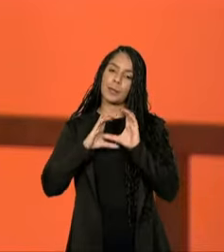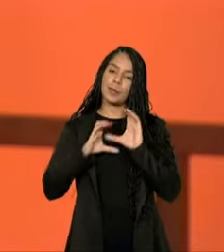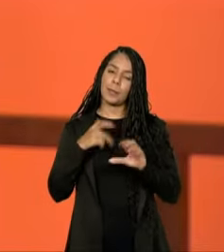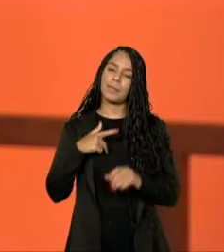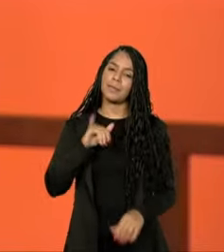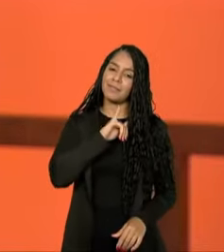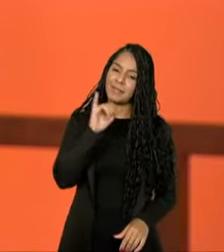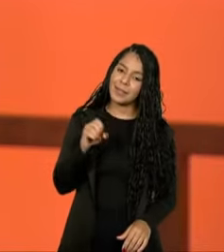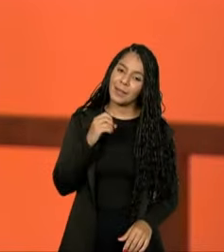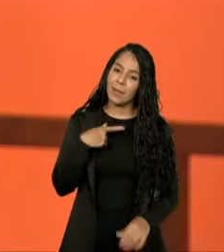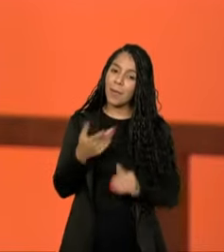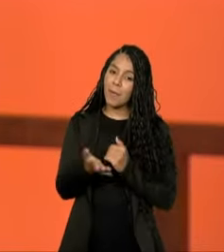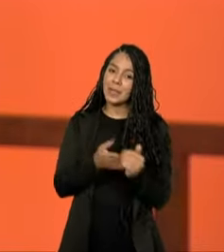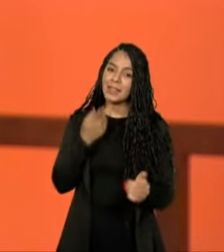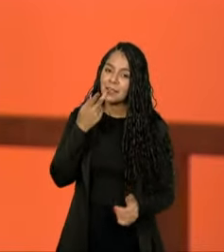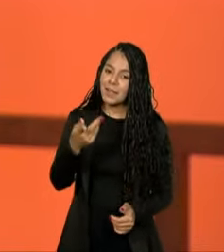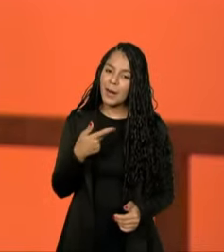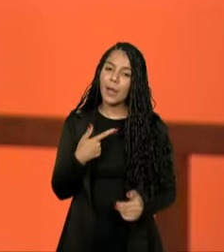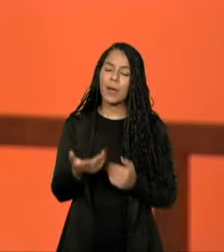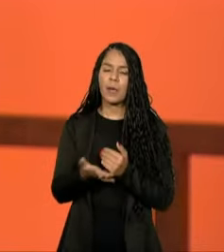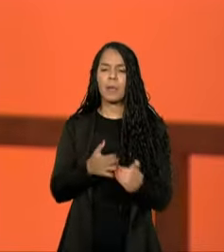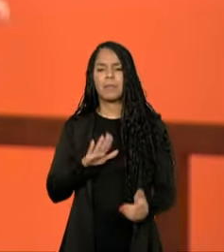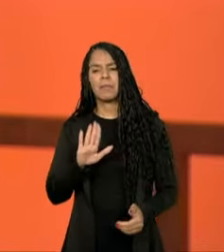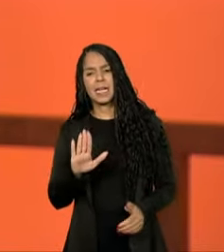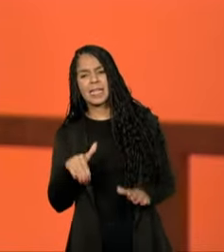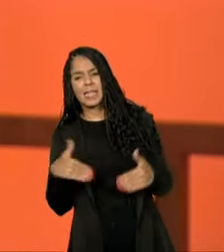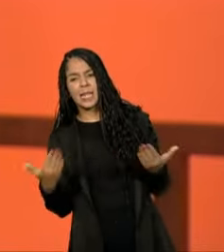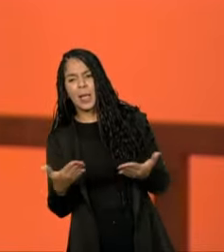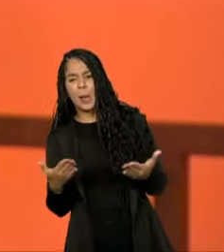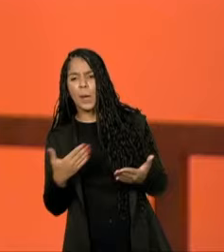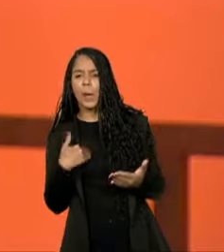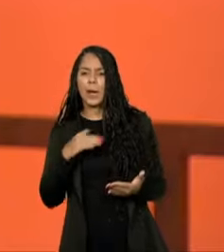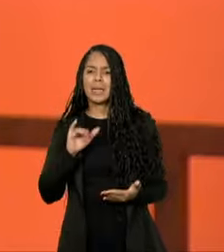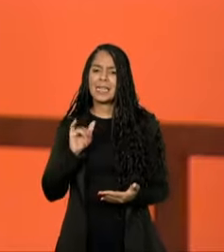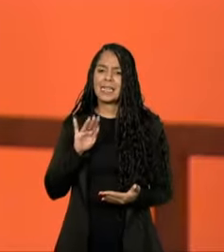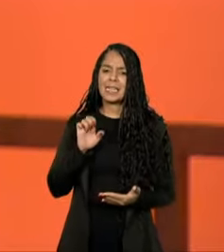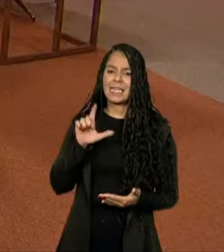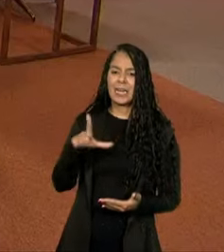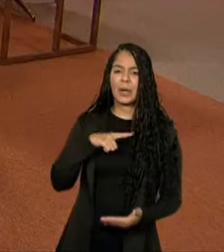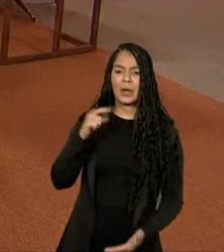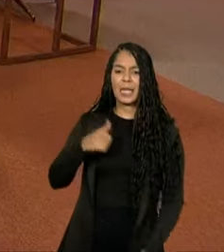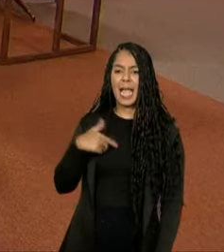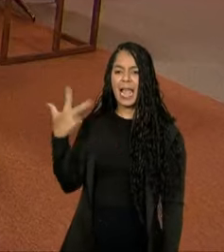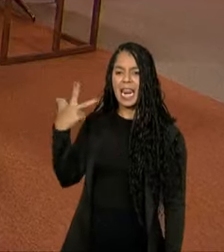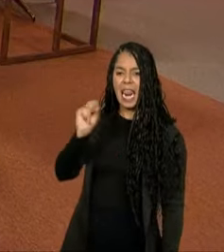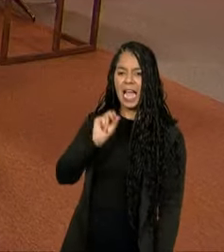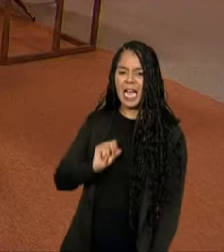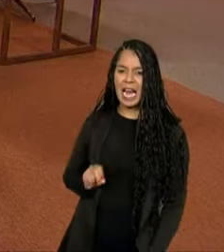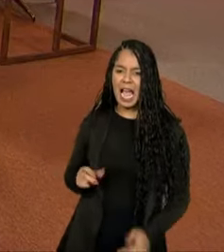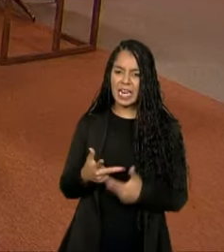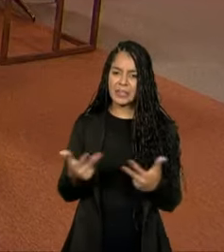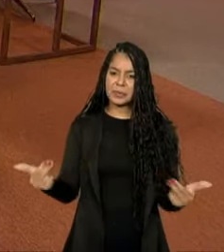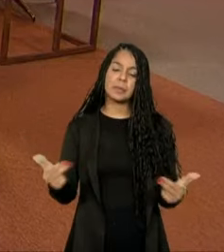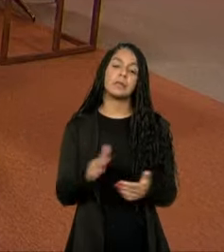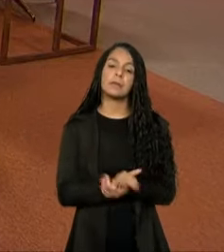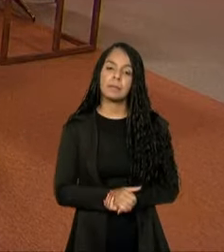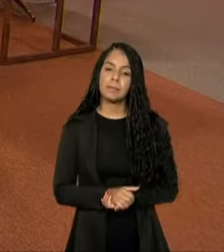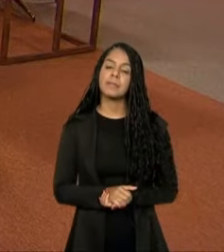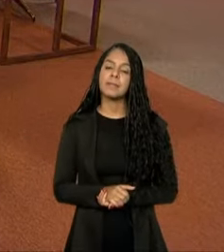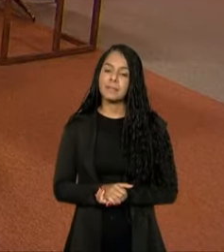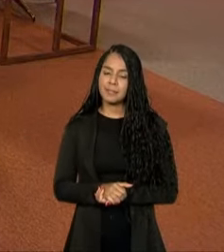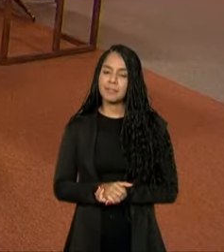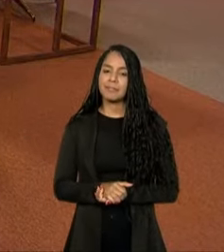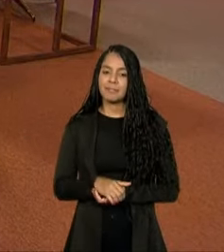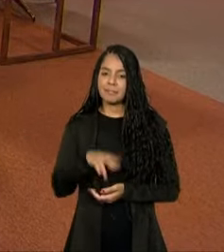quando começa a falar... Começa assim, mas agora esse canal já está querendo lacrar, agora já está querendo bater o mundo. Fiore Gigliotti, você lembra do